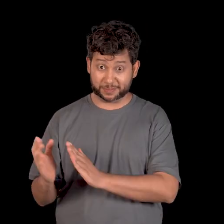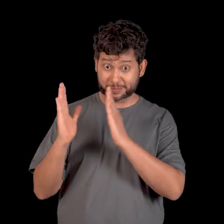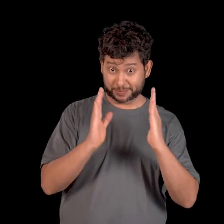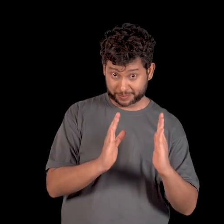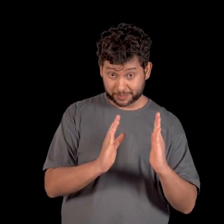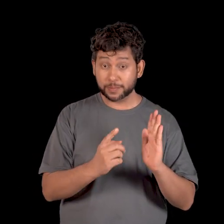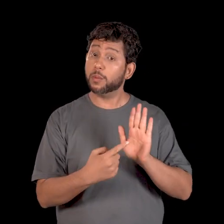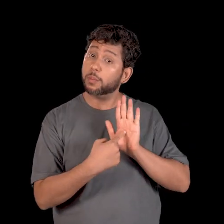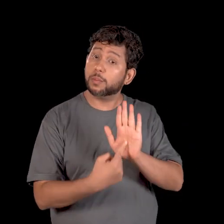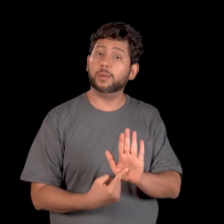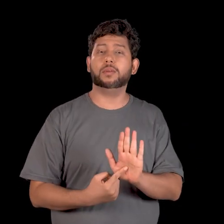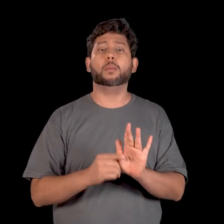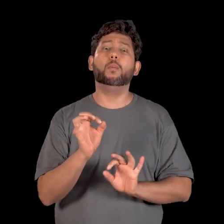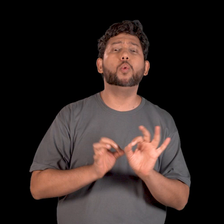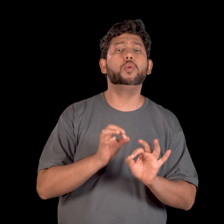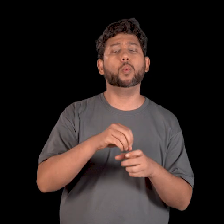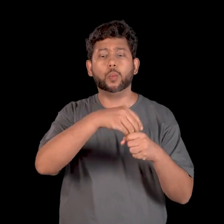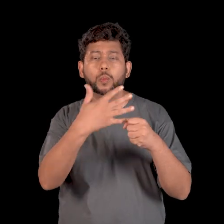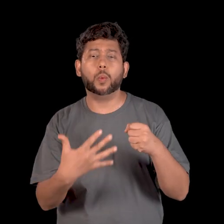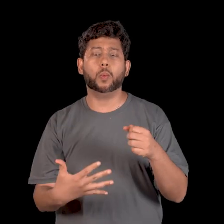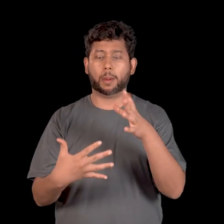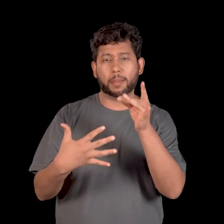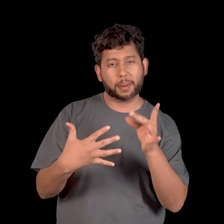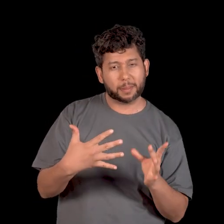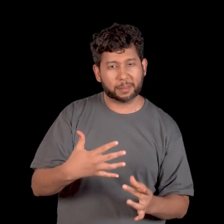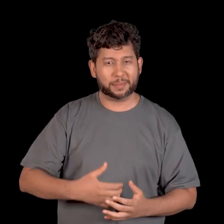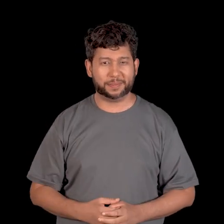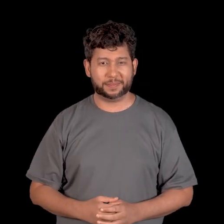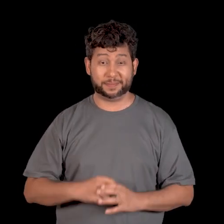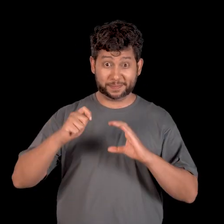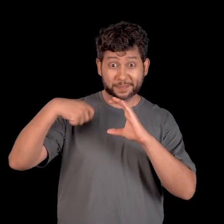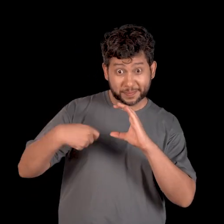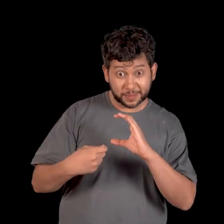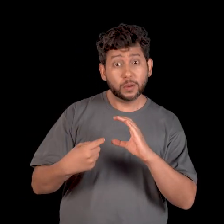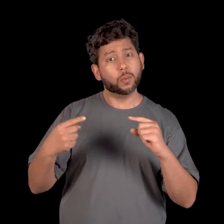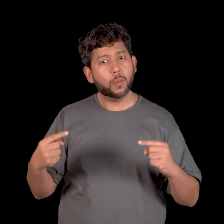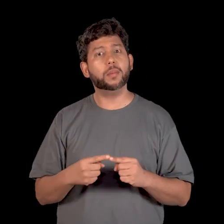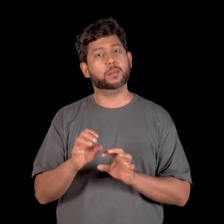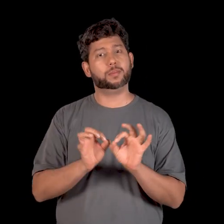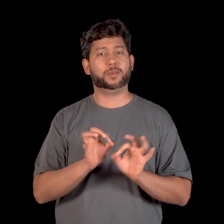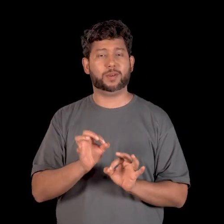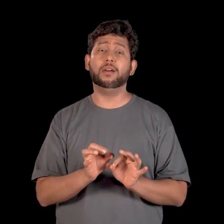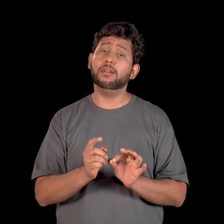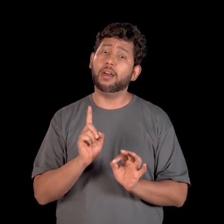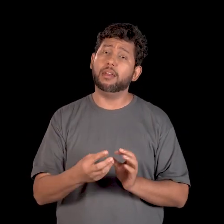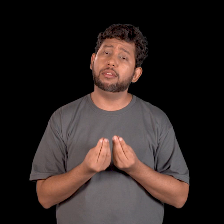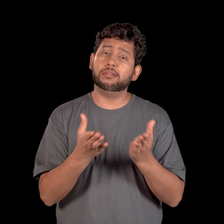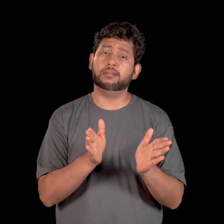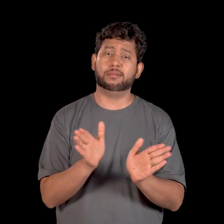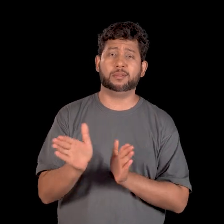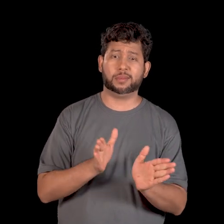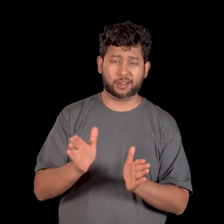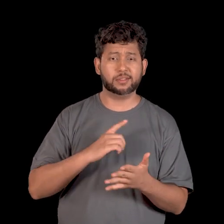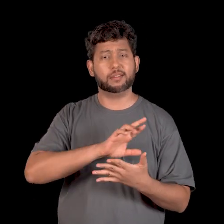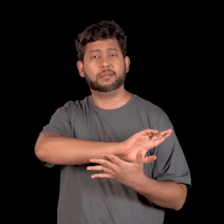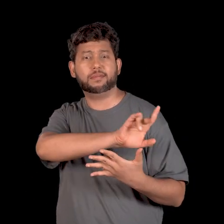tema. Já na segunda parte, vamos detalhar o conteúdo do projeto. Esse vídeo faz parte do projeto e se configura